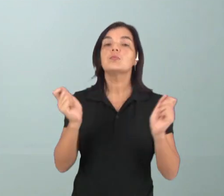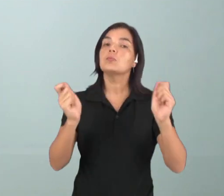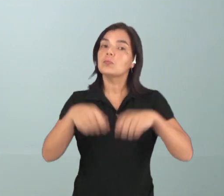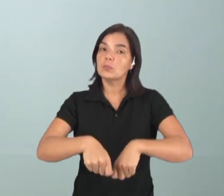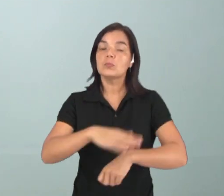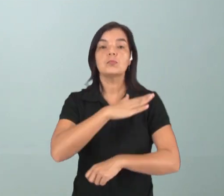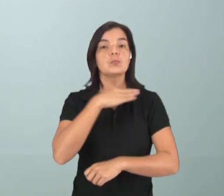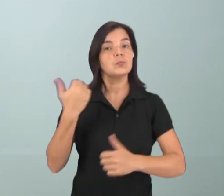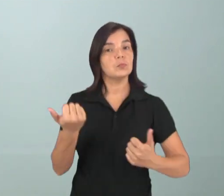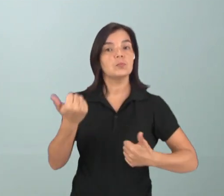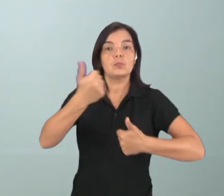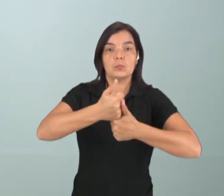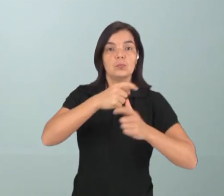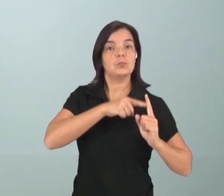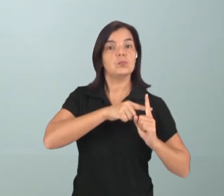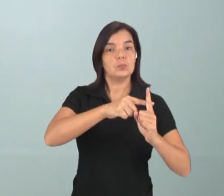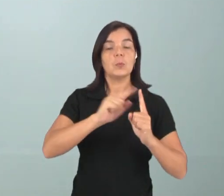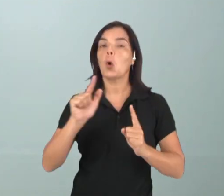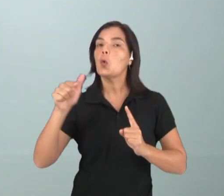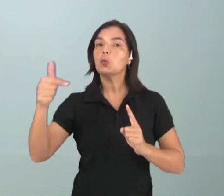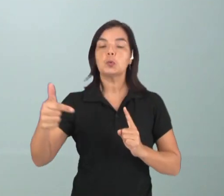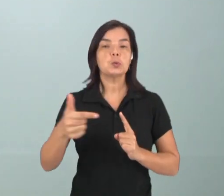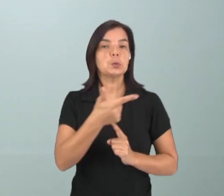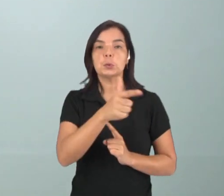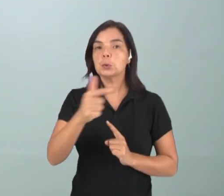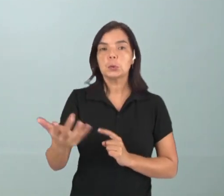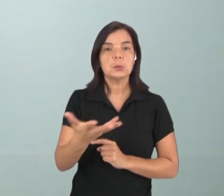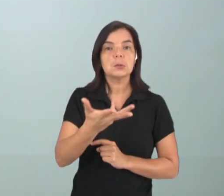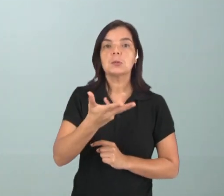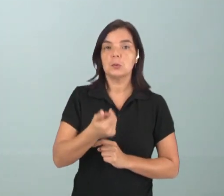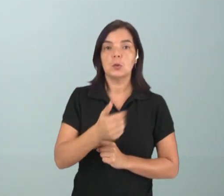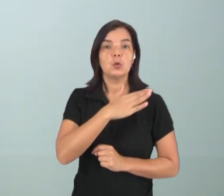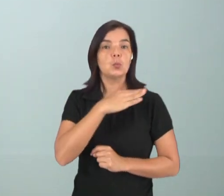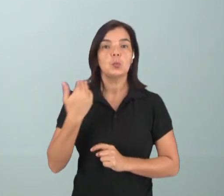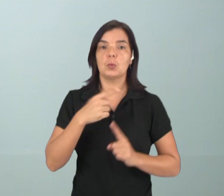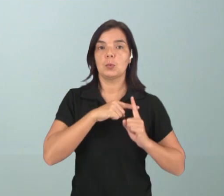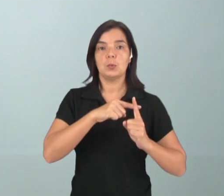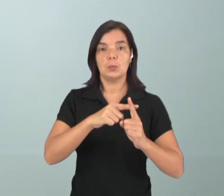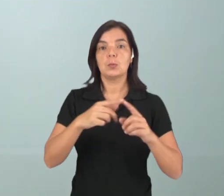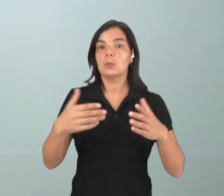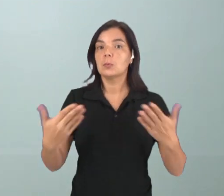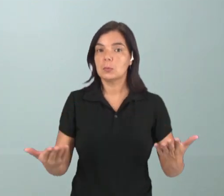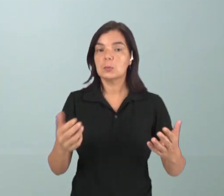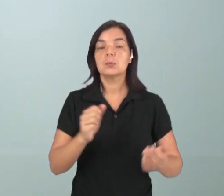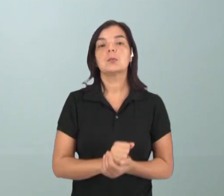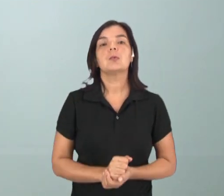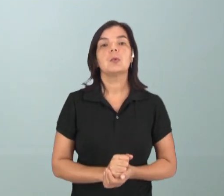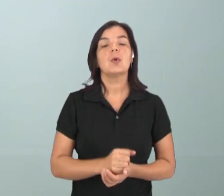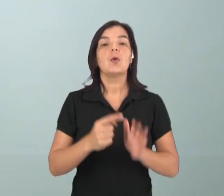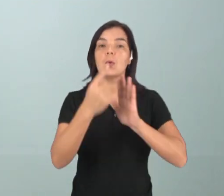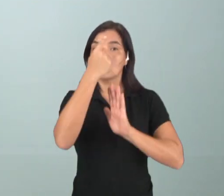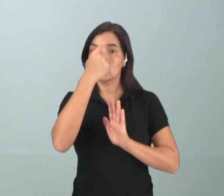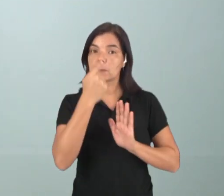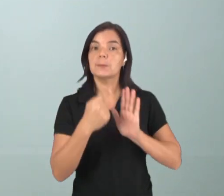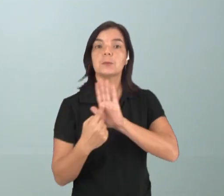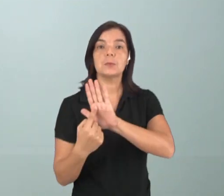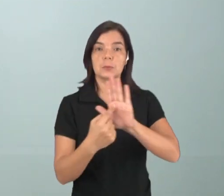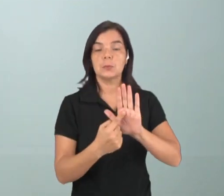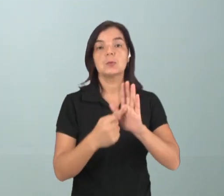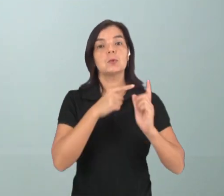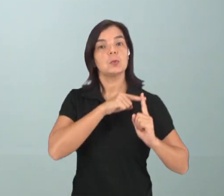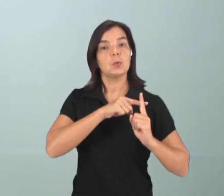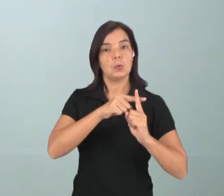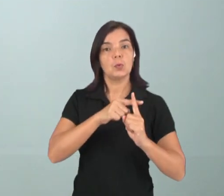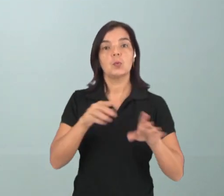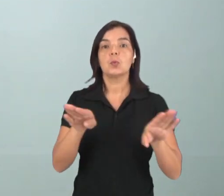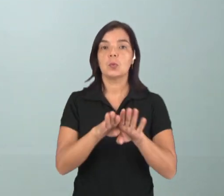capaz de morrer numa cruz. Outros demais líderes não tiveram essa capacidade de morrer numa cruz. Então, a simbologia cruz, ela